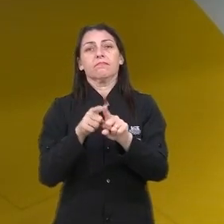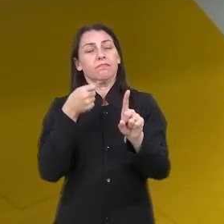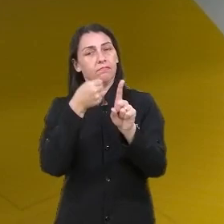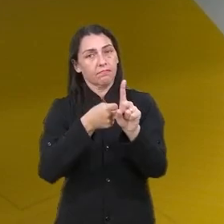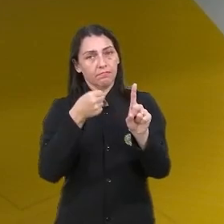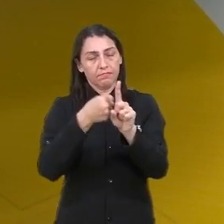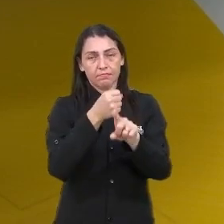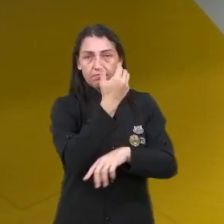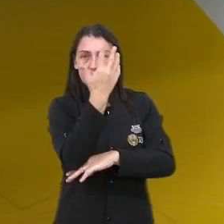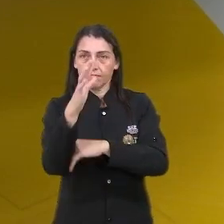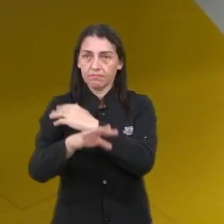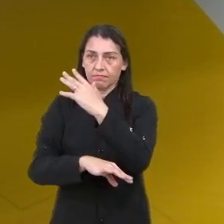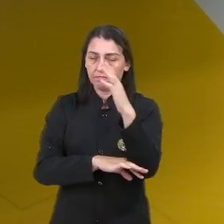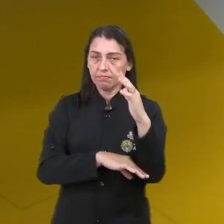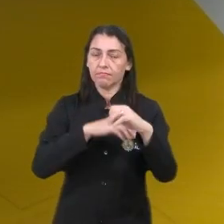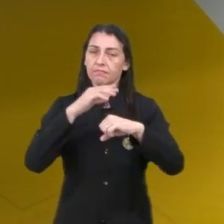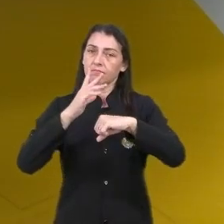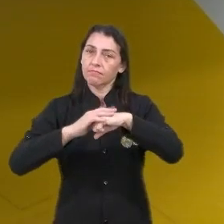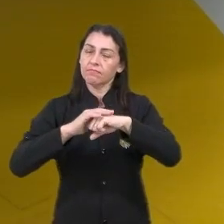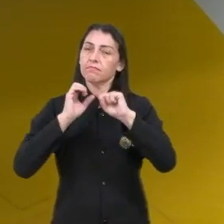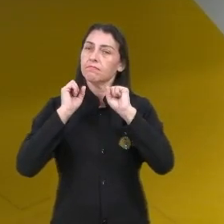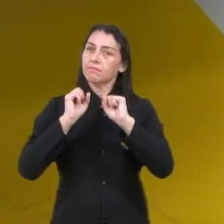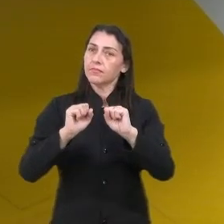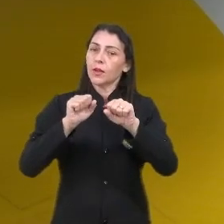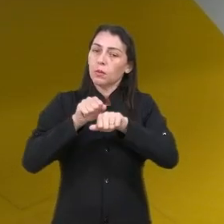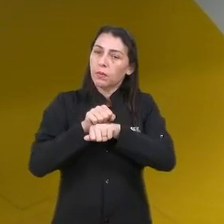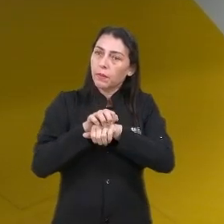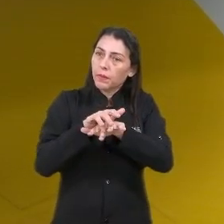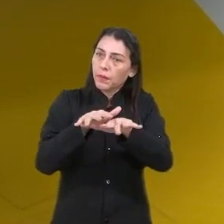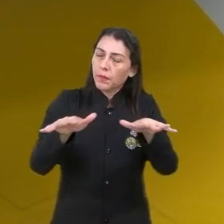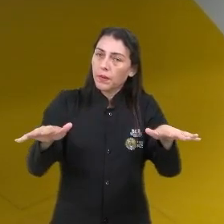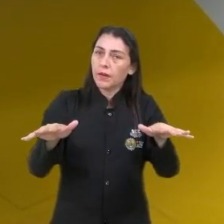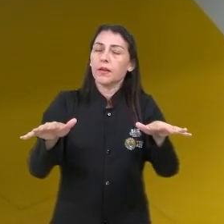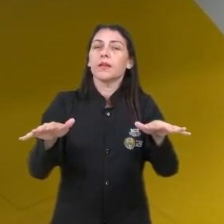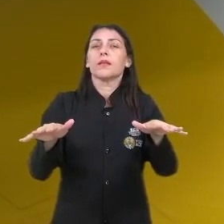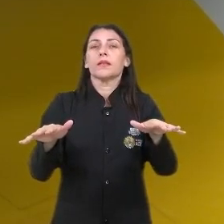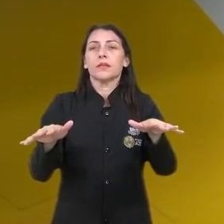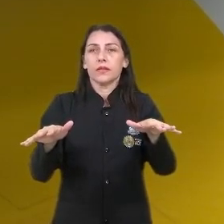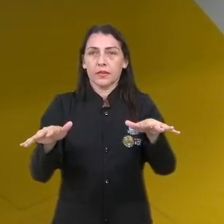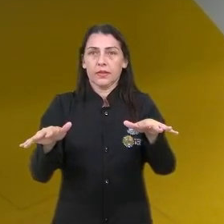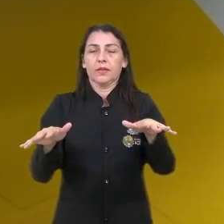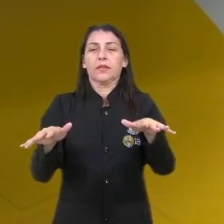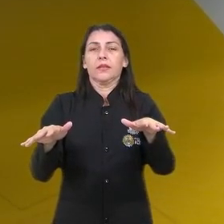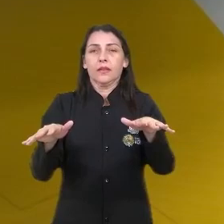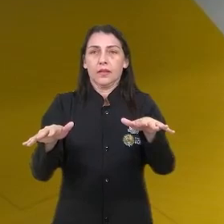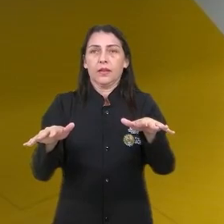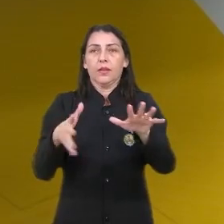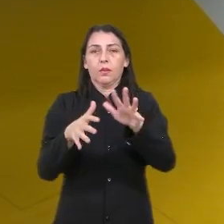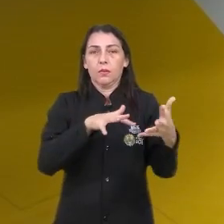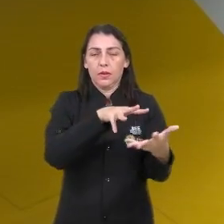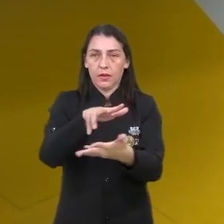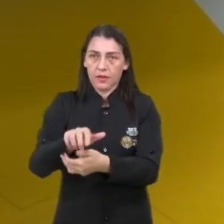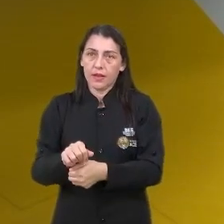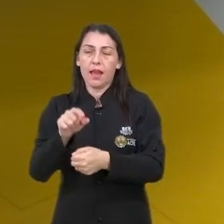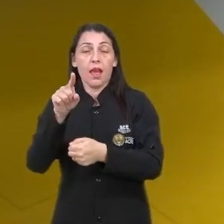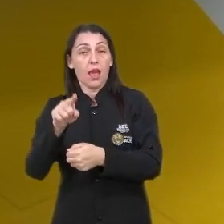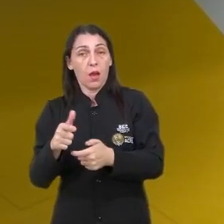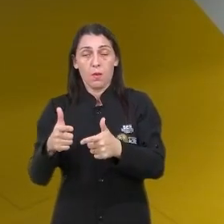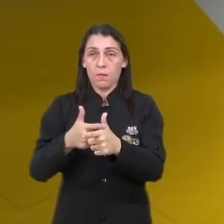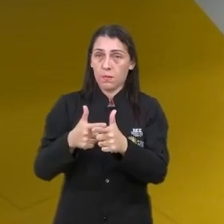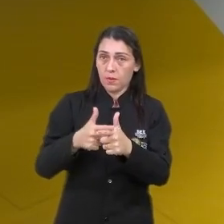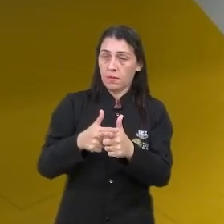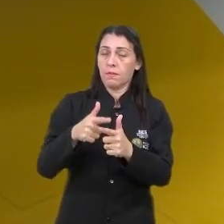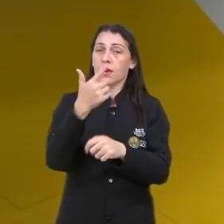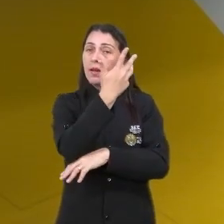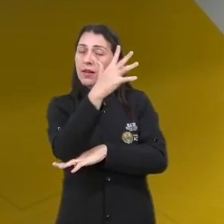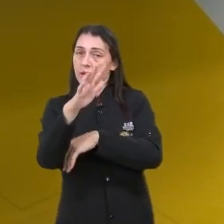impactos ambientais. Uma doença que pode se proliferar, né, e causar uma epidemia ou uma pandemia é um problema